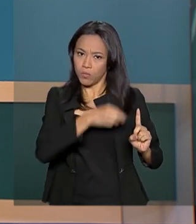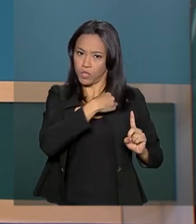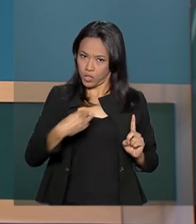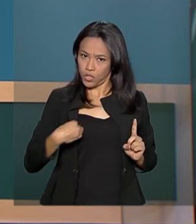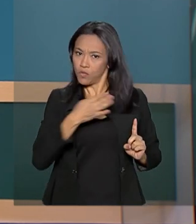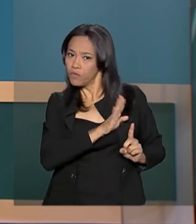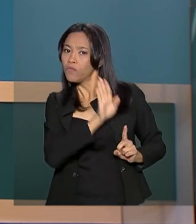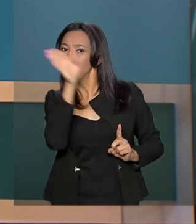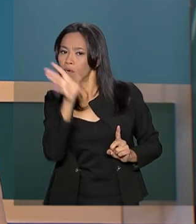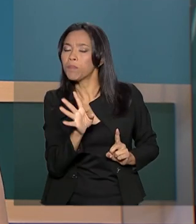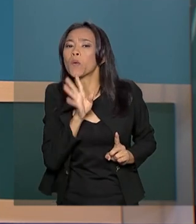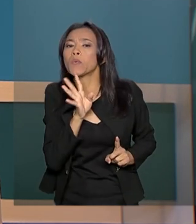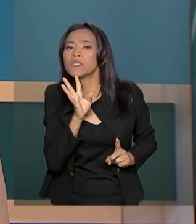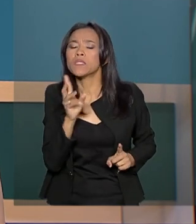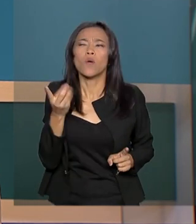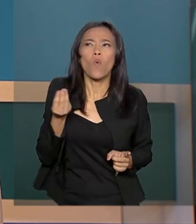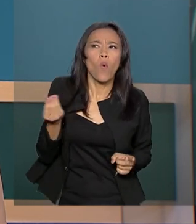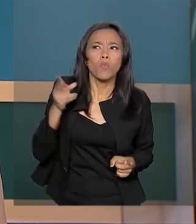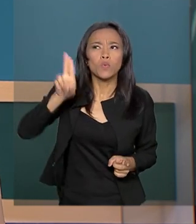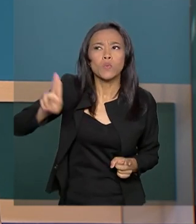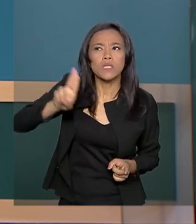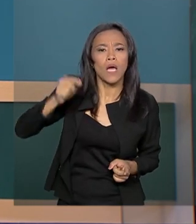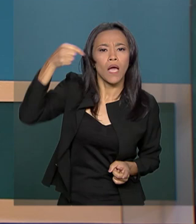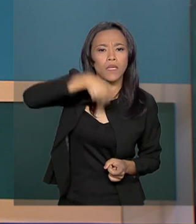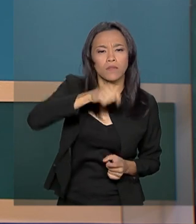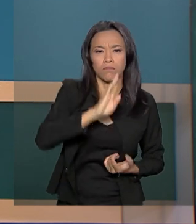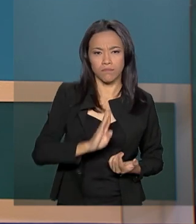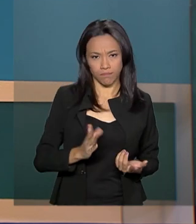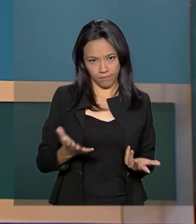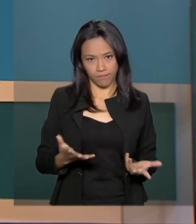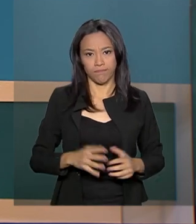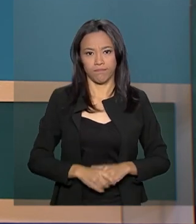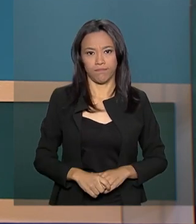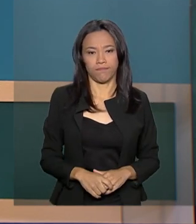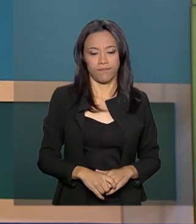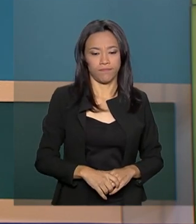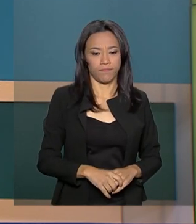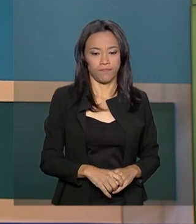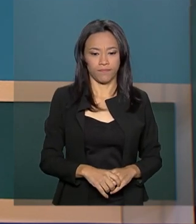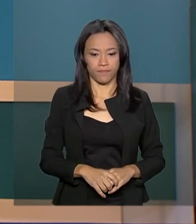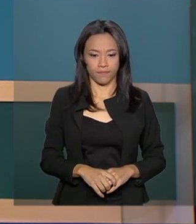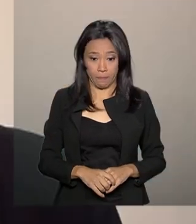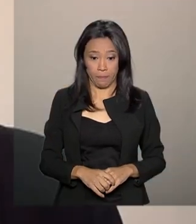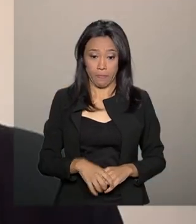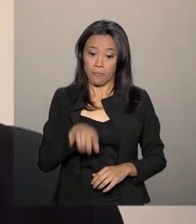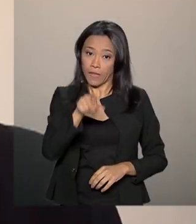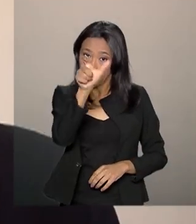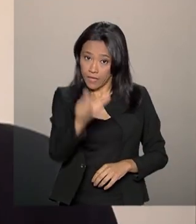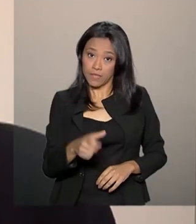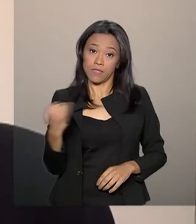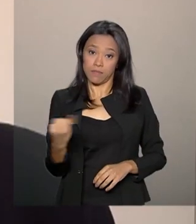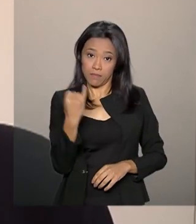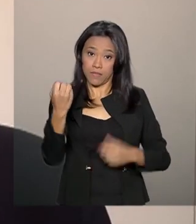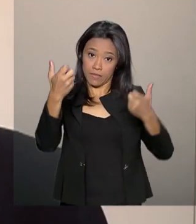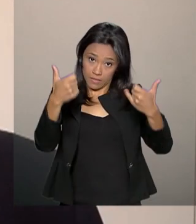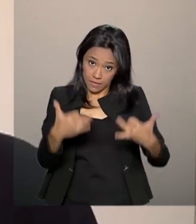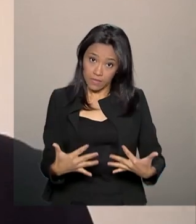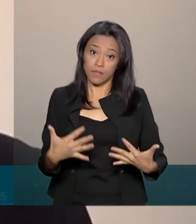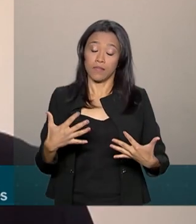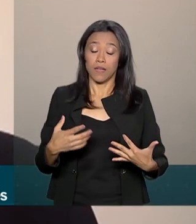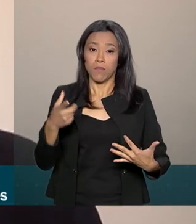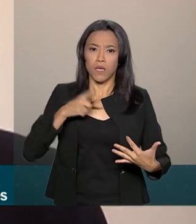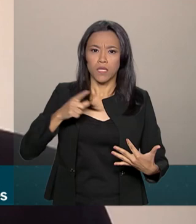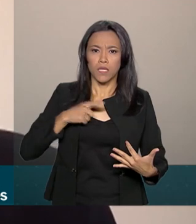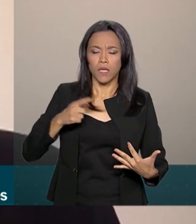mercado e descobrir o que pode ser aplicado aqui no Brasil. É um evento bastante importante em termos de desenvolvimento de tecnologia, o que existe na